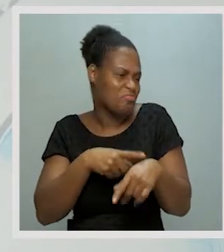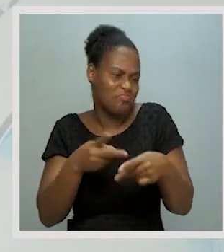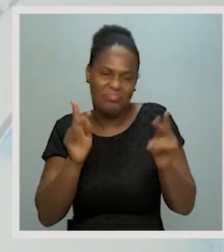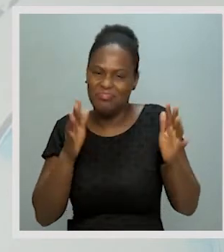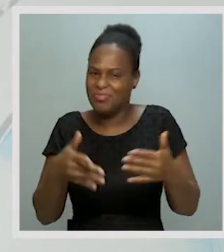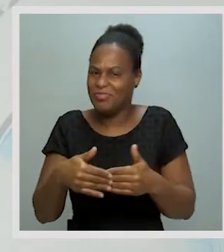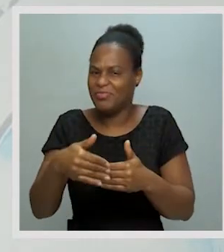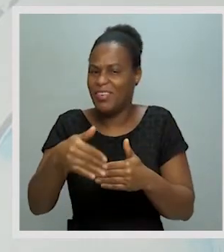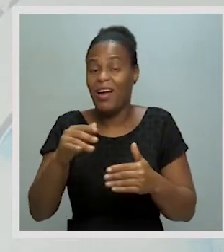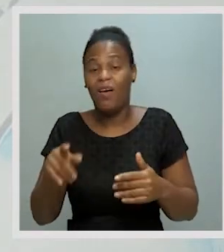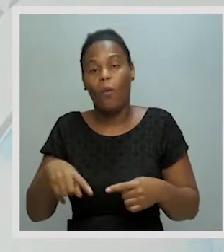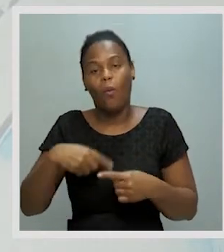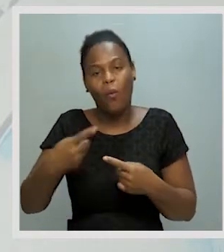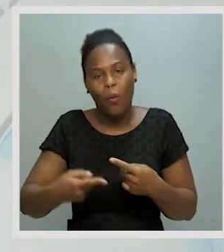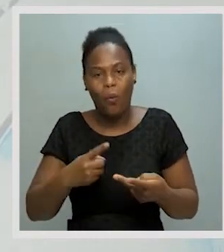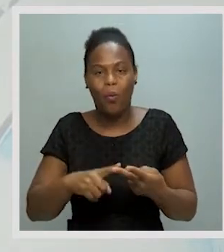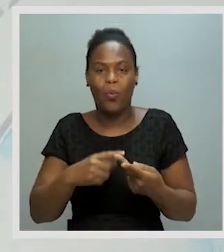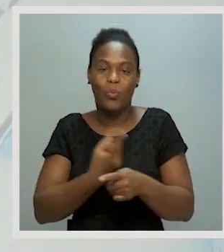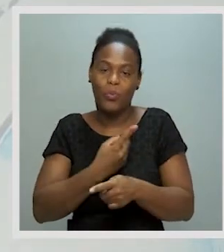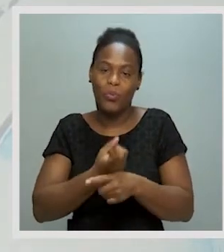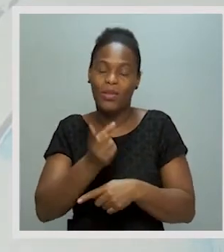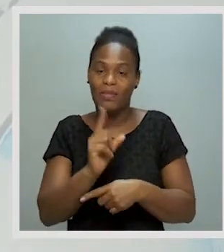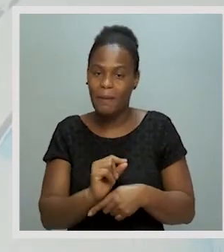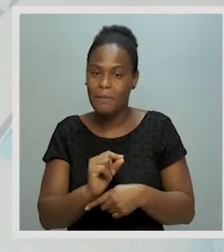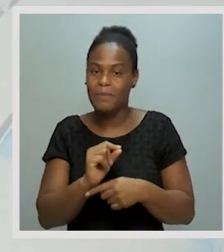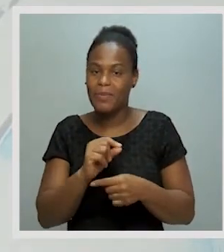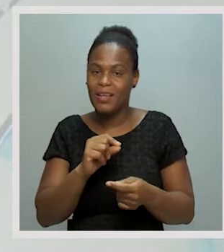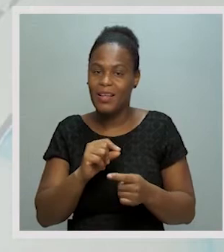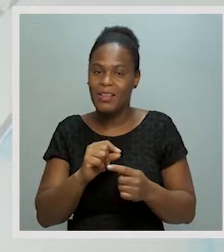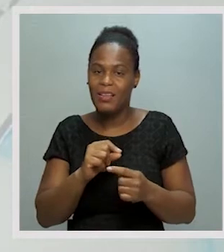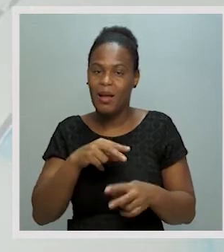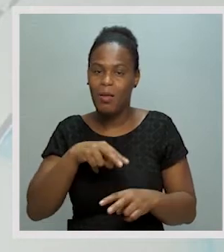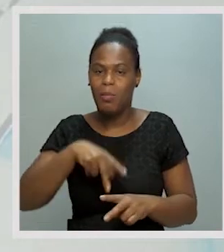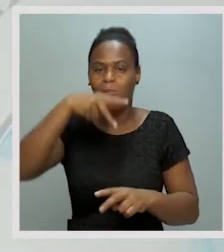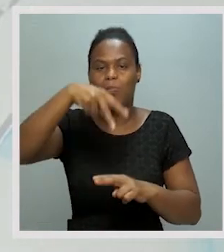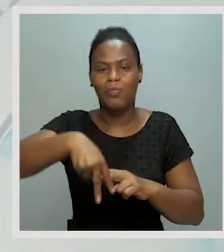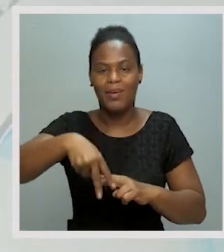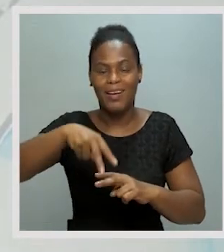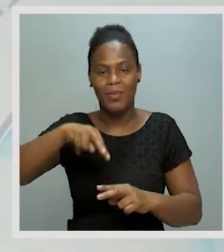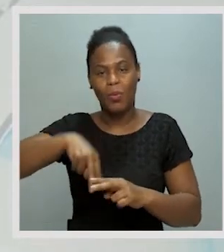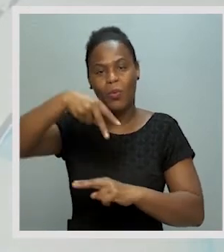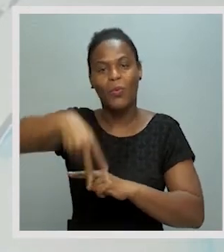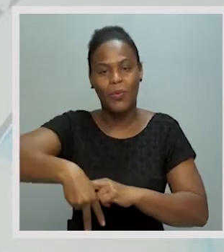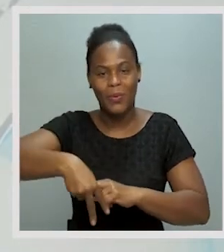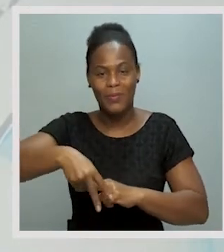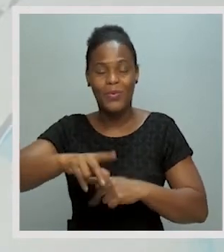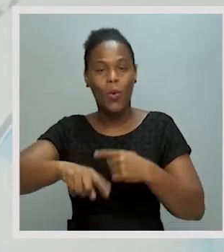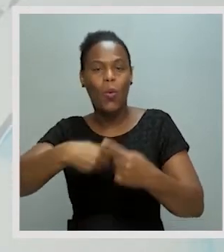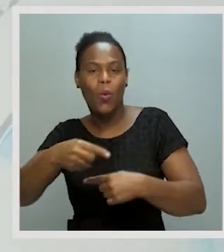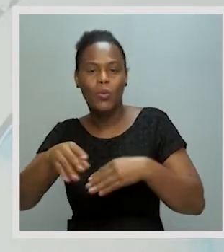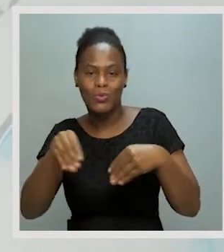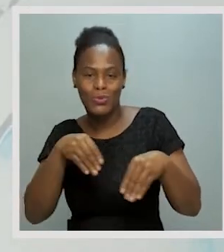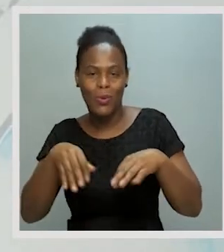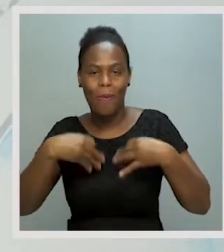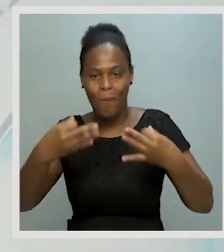passávamos o tempo. Para além disto, fazíamos também saltar o eixo e outros tipos de jogos